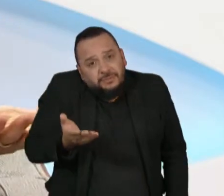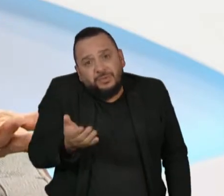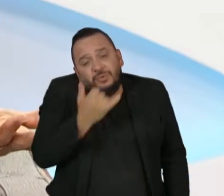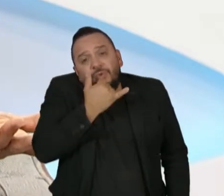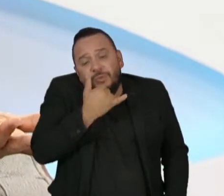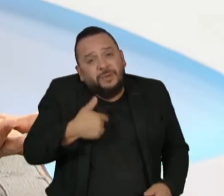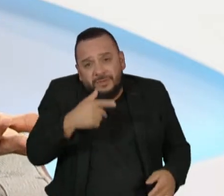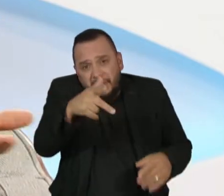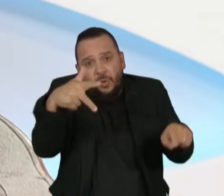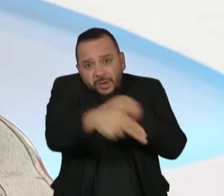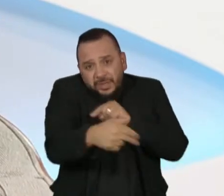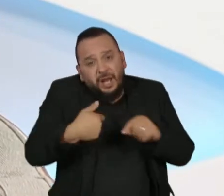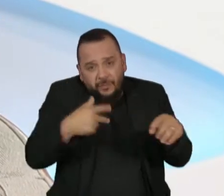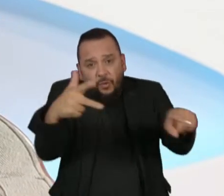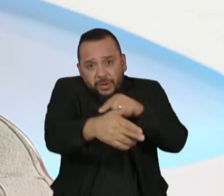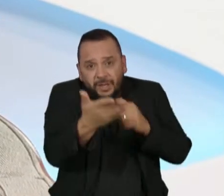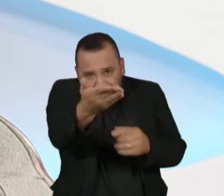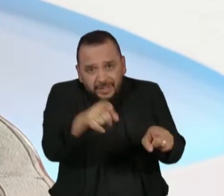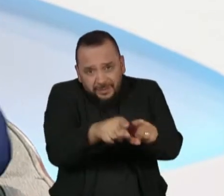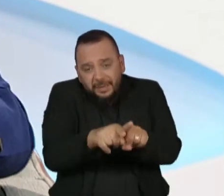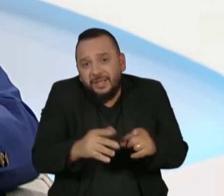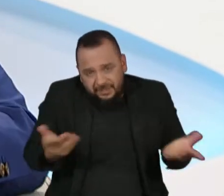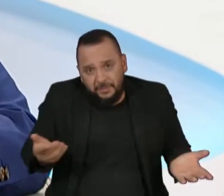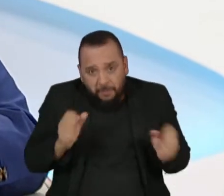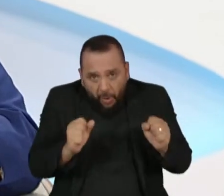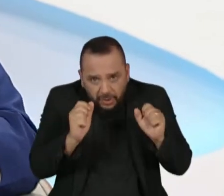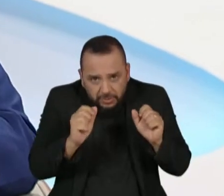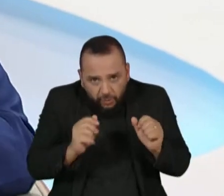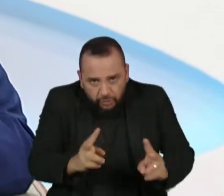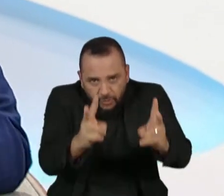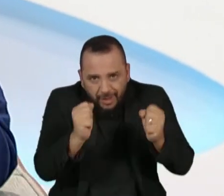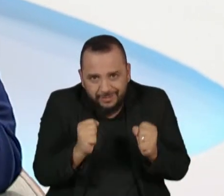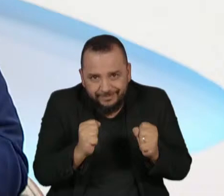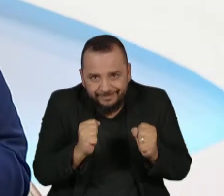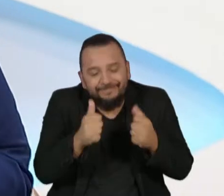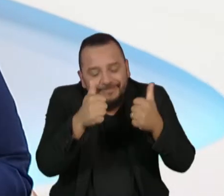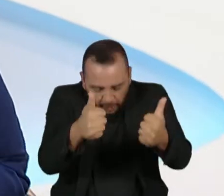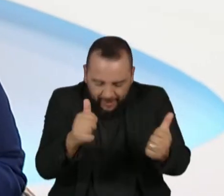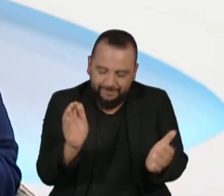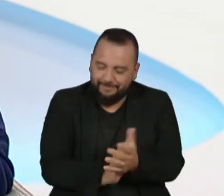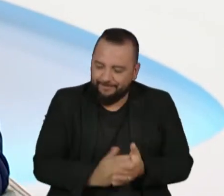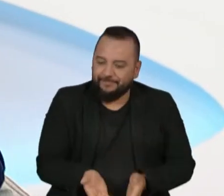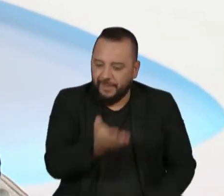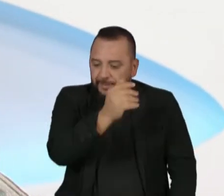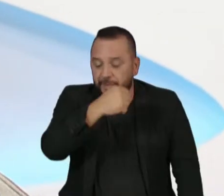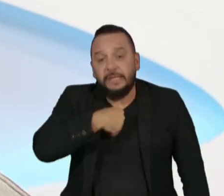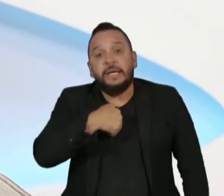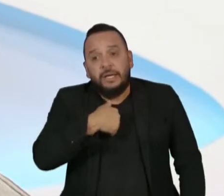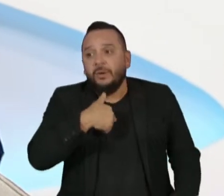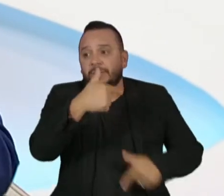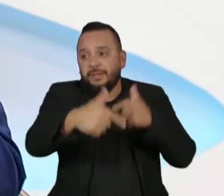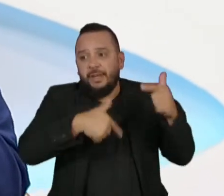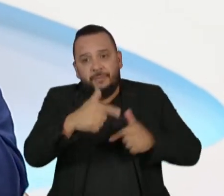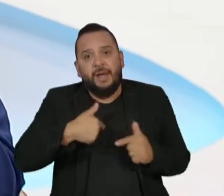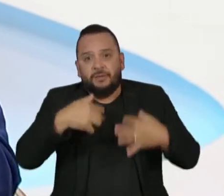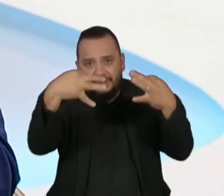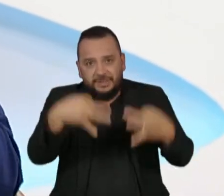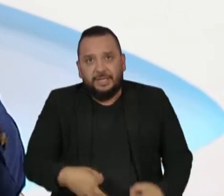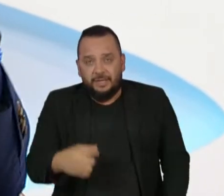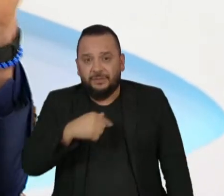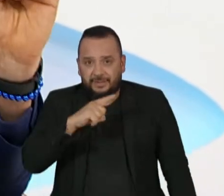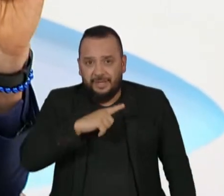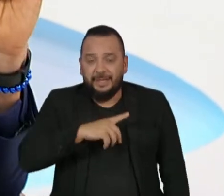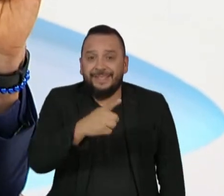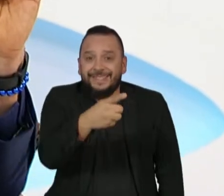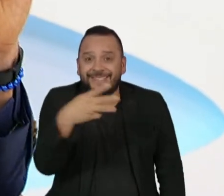no meio da pergunta. Então, posso terminar? Claro. Então, vamos lá. Eu tenho uma história de trabalho digna. Tem 13 anos